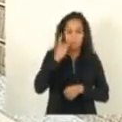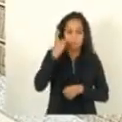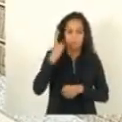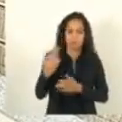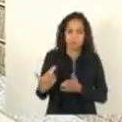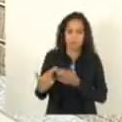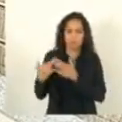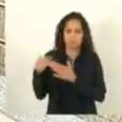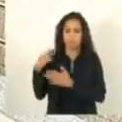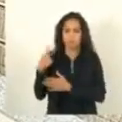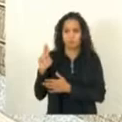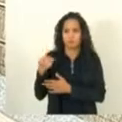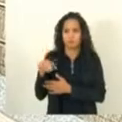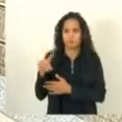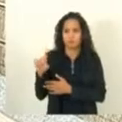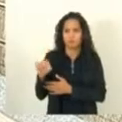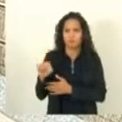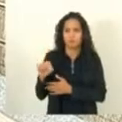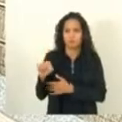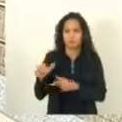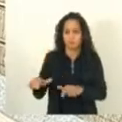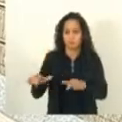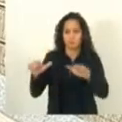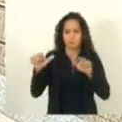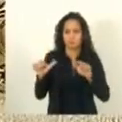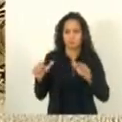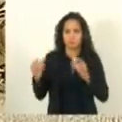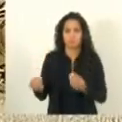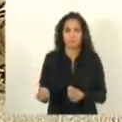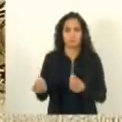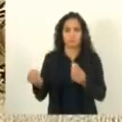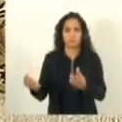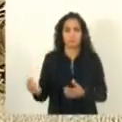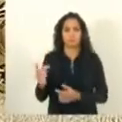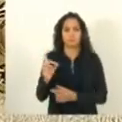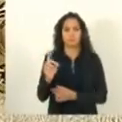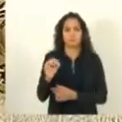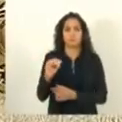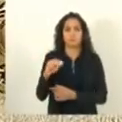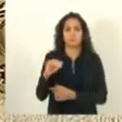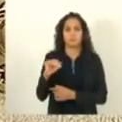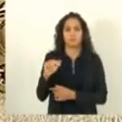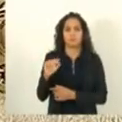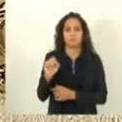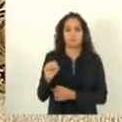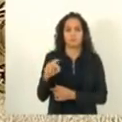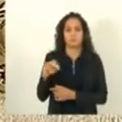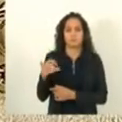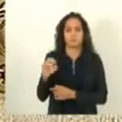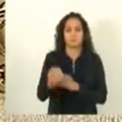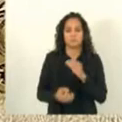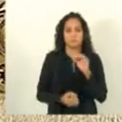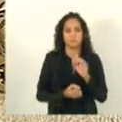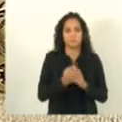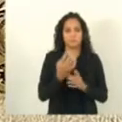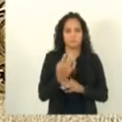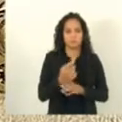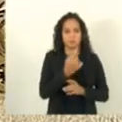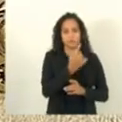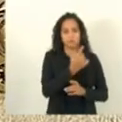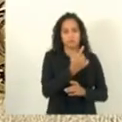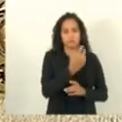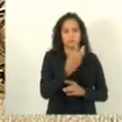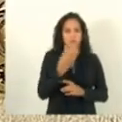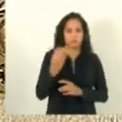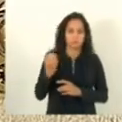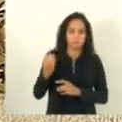proponente Renzo Vasconcelos a comenda Domingos Martins. Criada por meio da resolução número 1390,